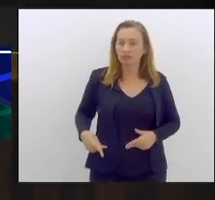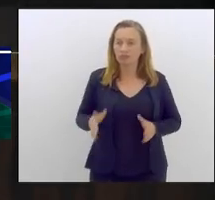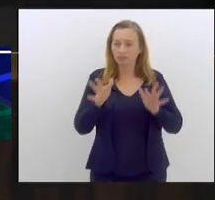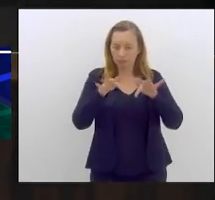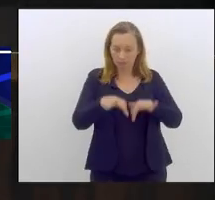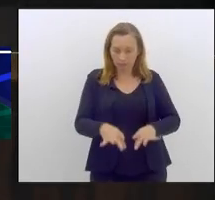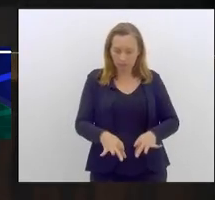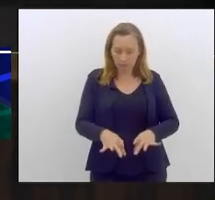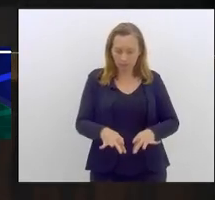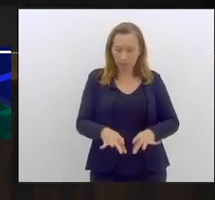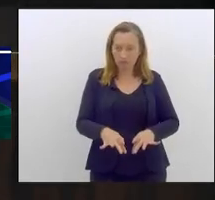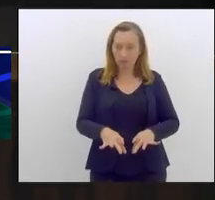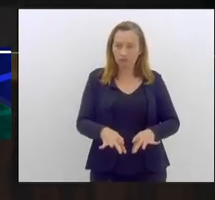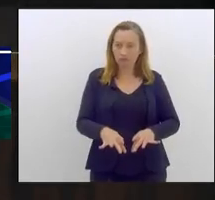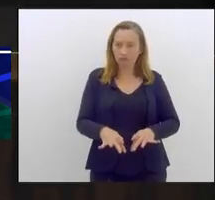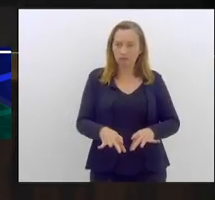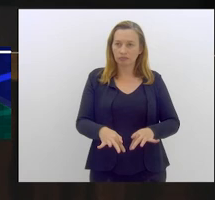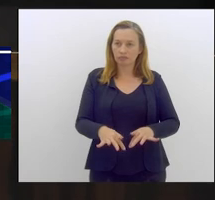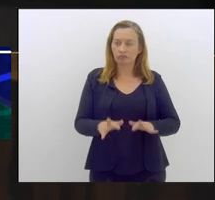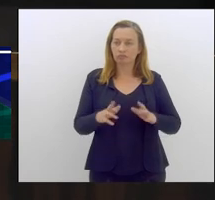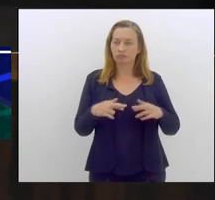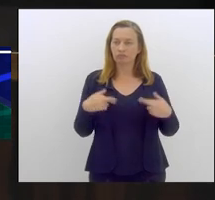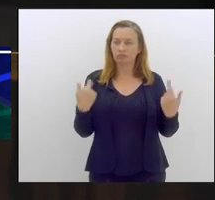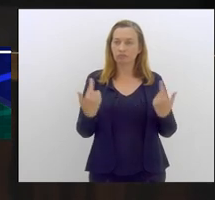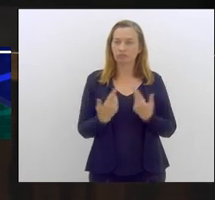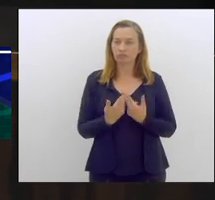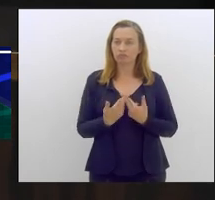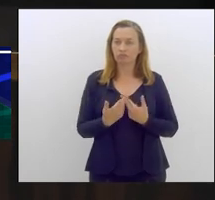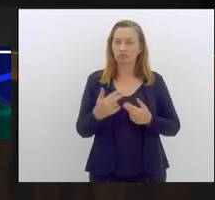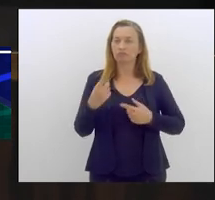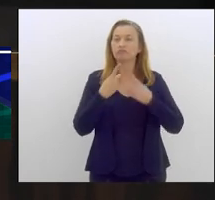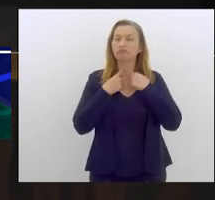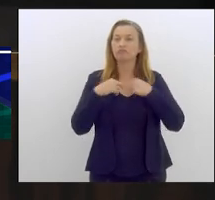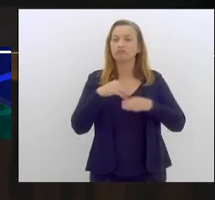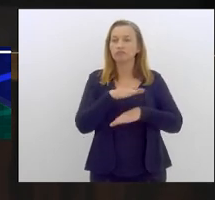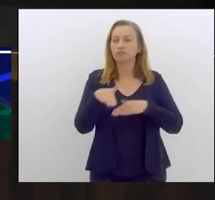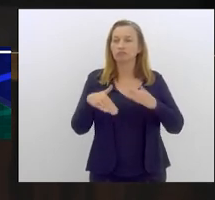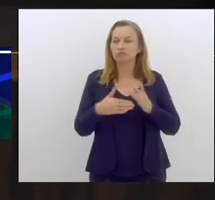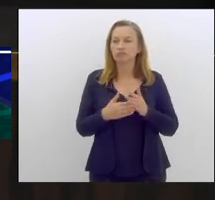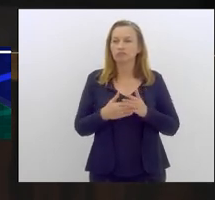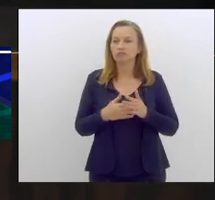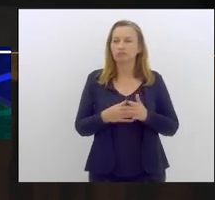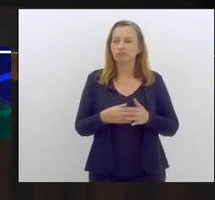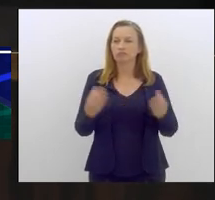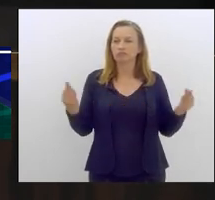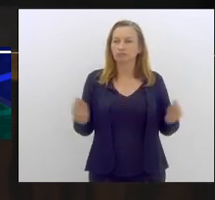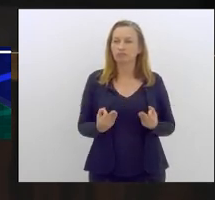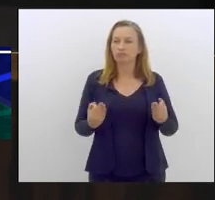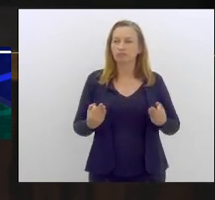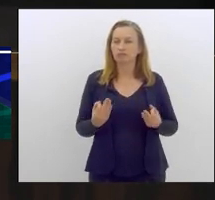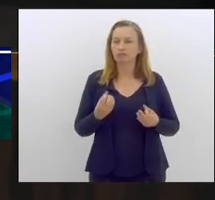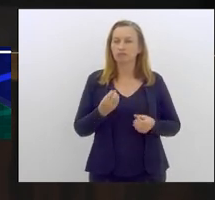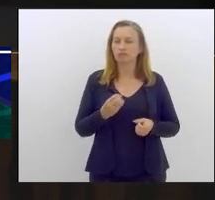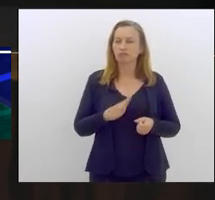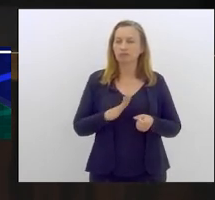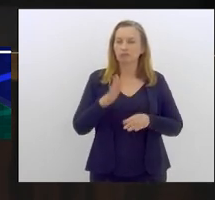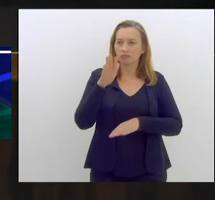declara encerrada a presente sessão, desejando a todos um ótimo final de